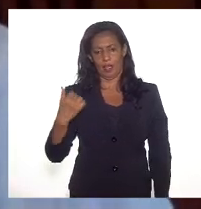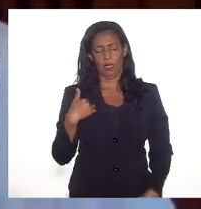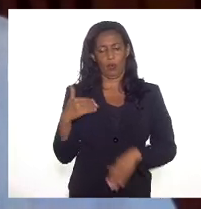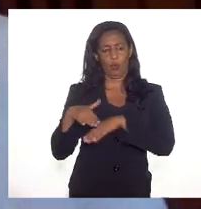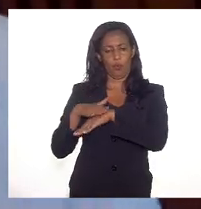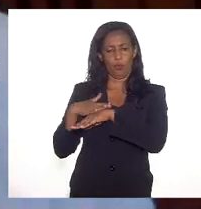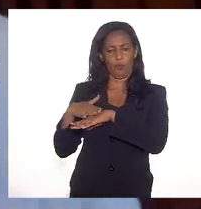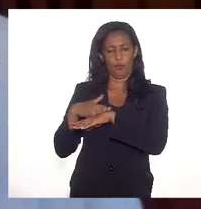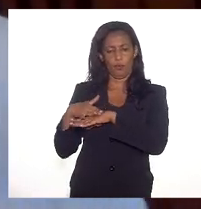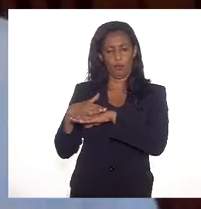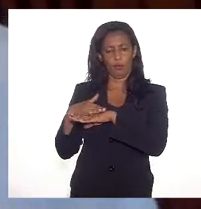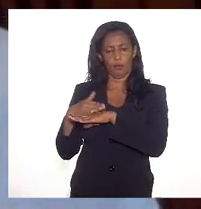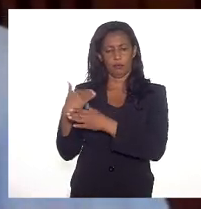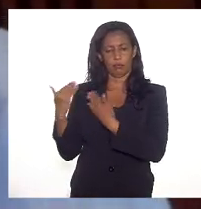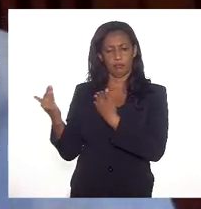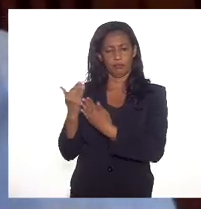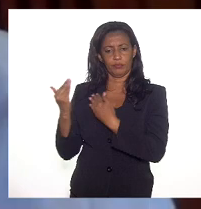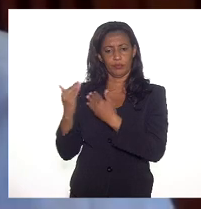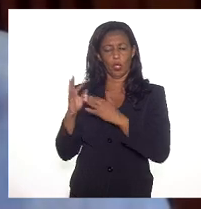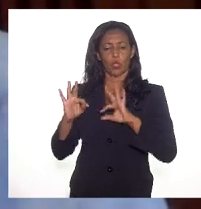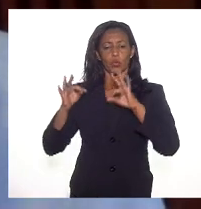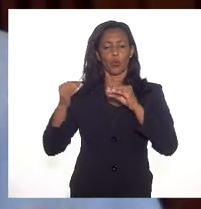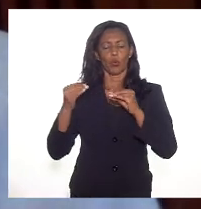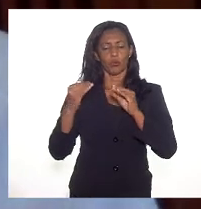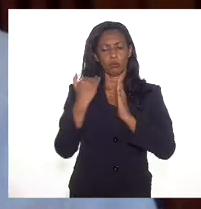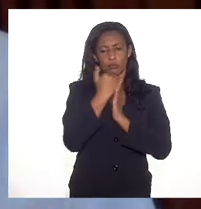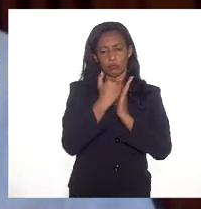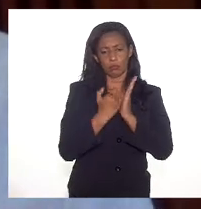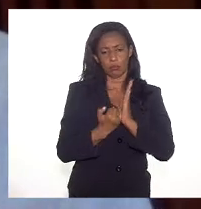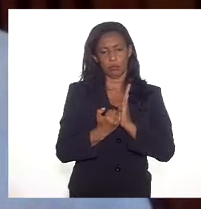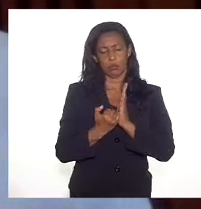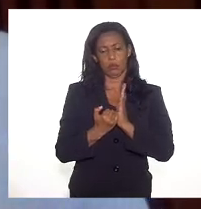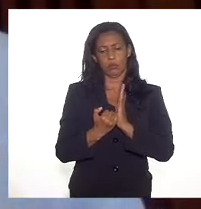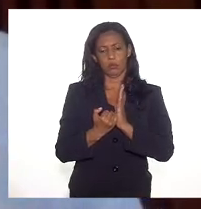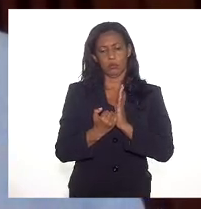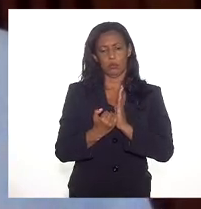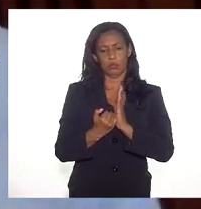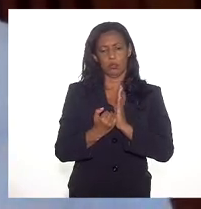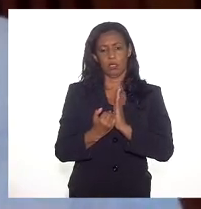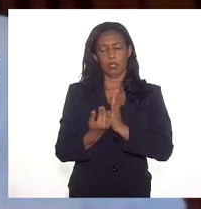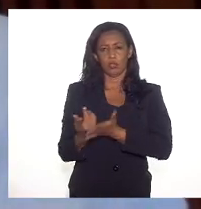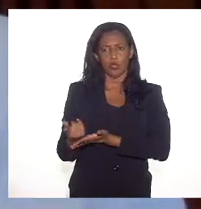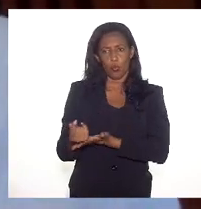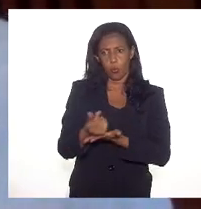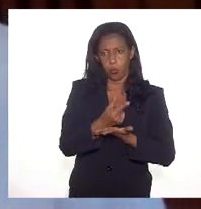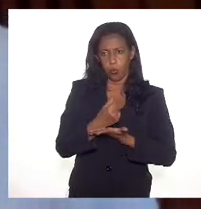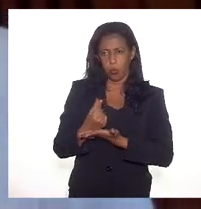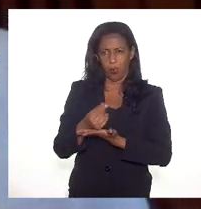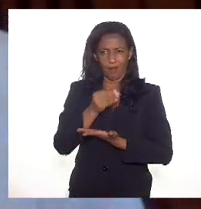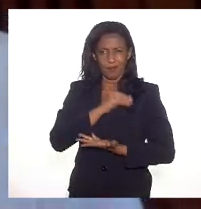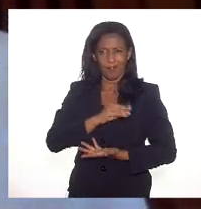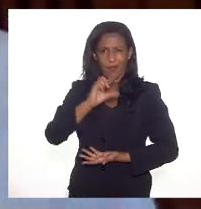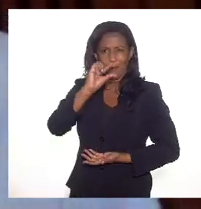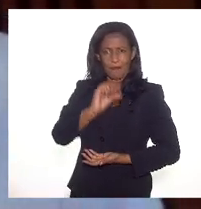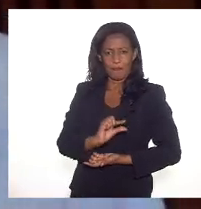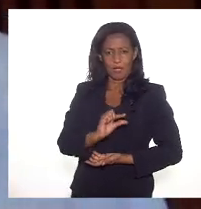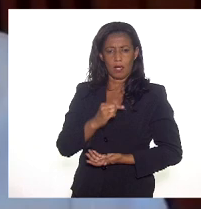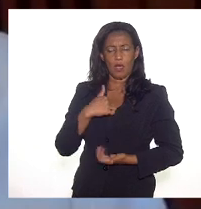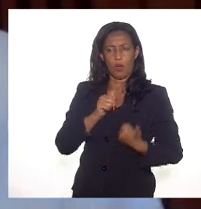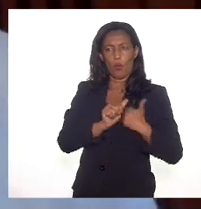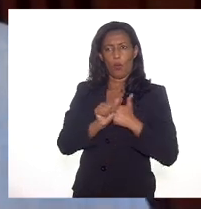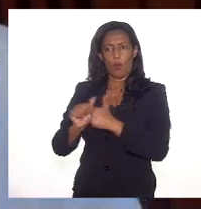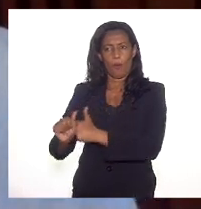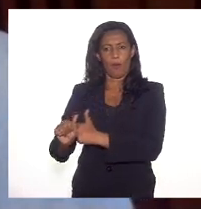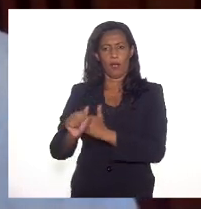conversei... todo programa que avança em programa de renda mínima, eu acompanharia o